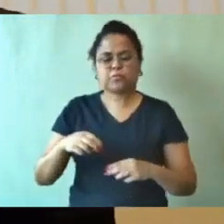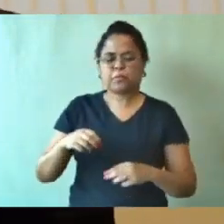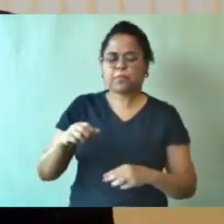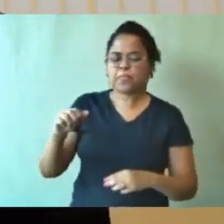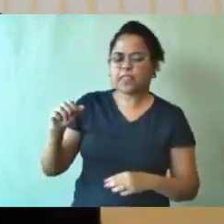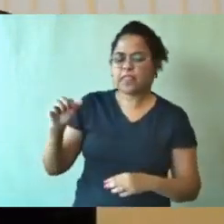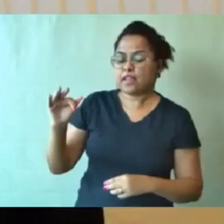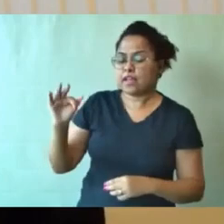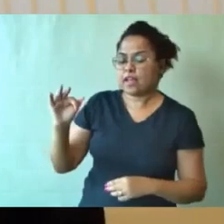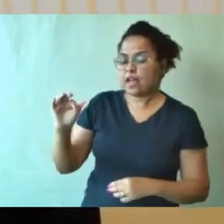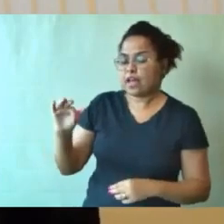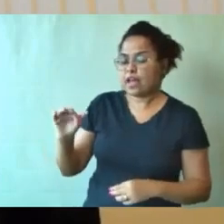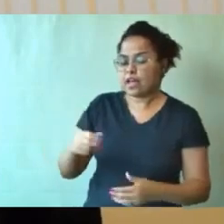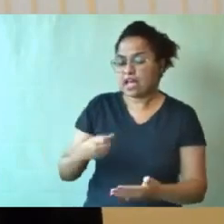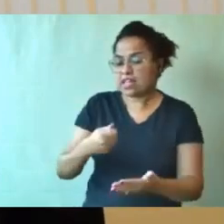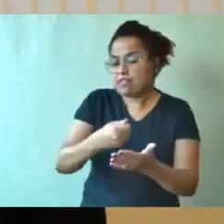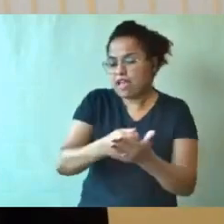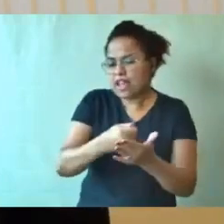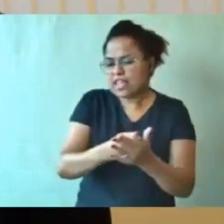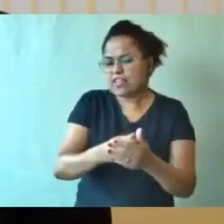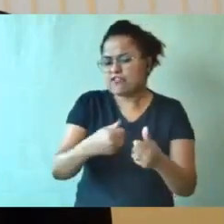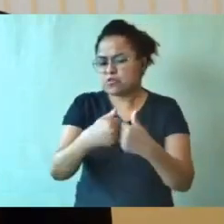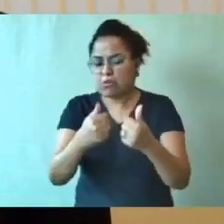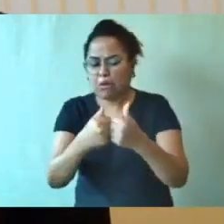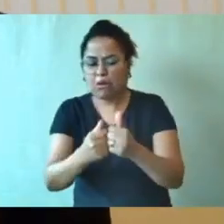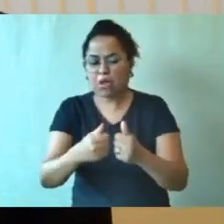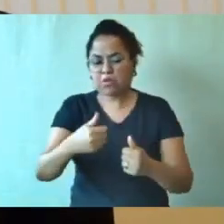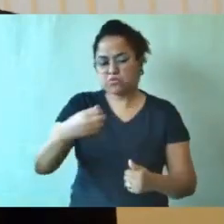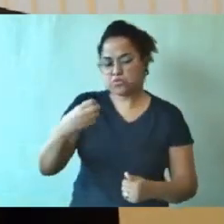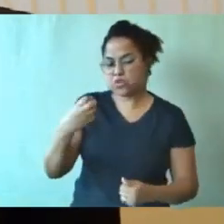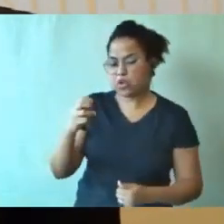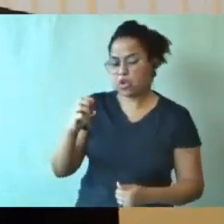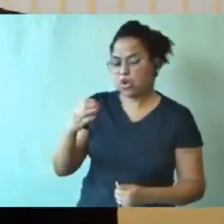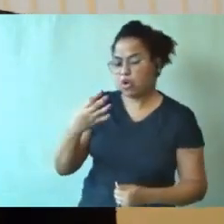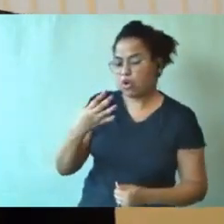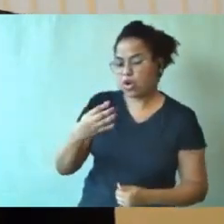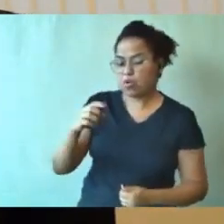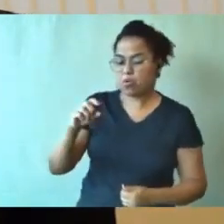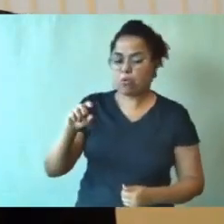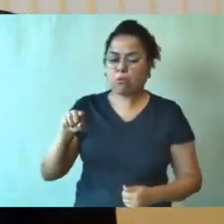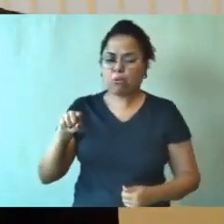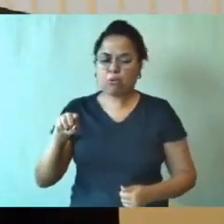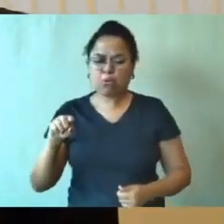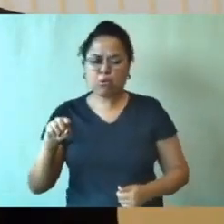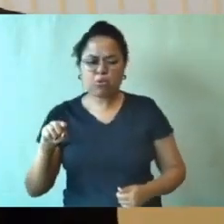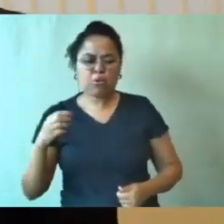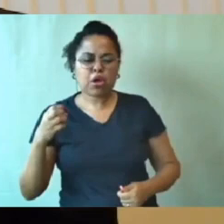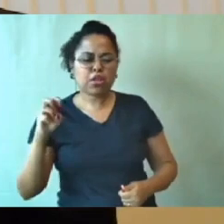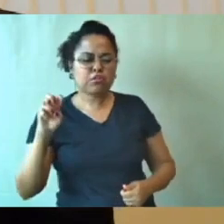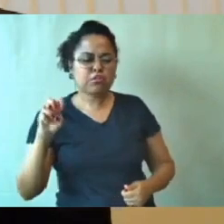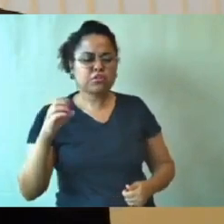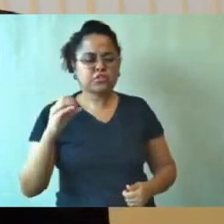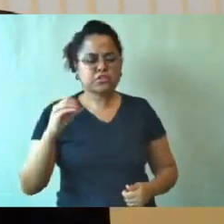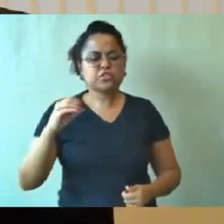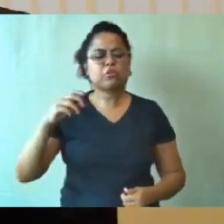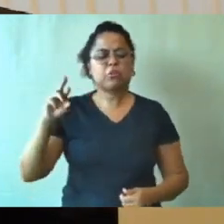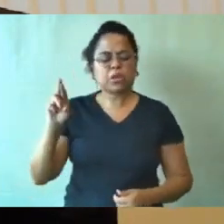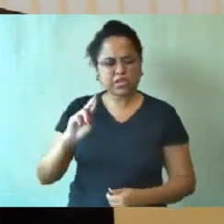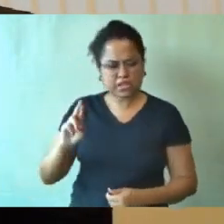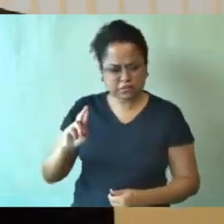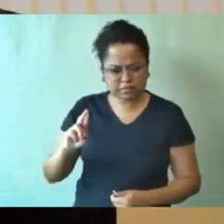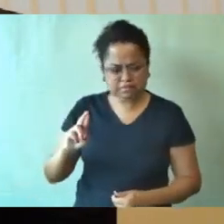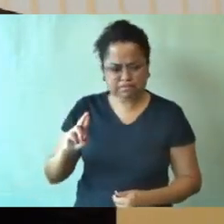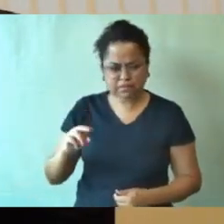de 22, vocês votaram junto com o Executivo, essa Câmara Municipal, um aporte